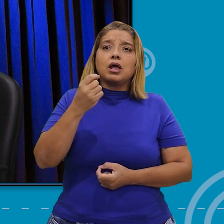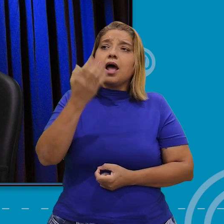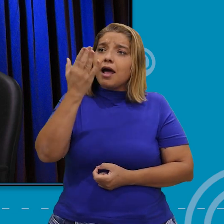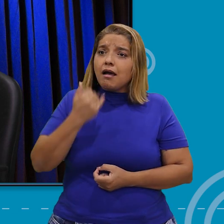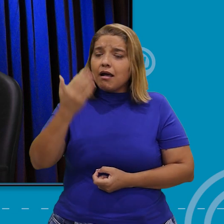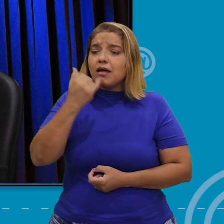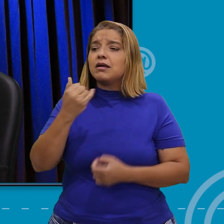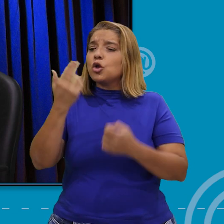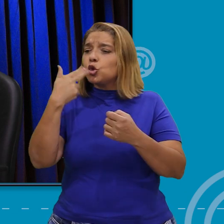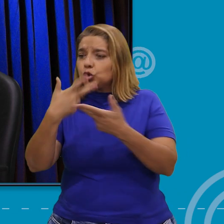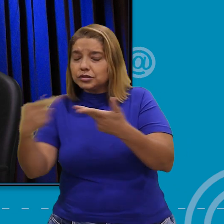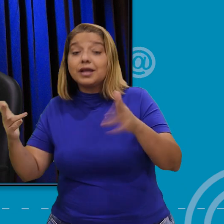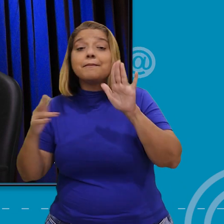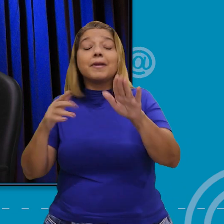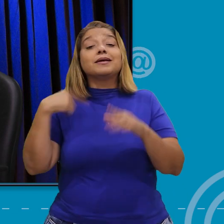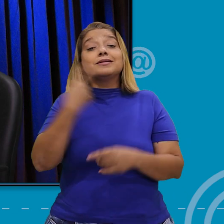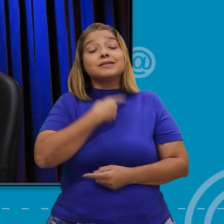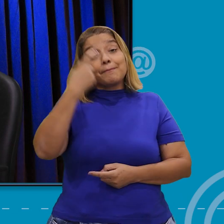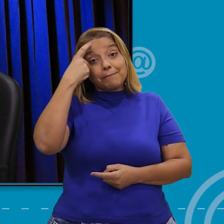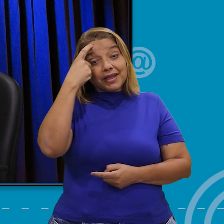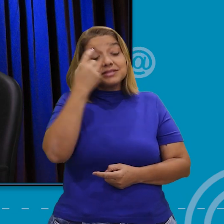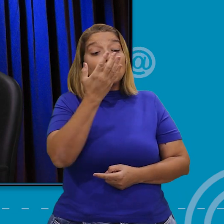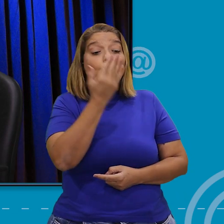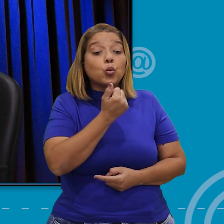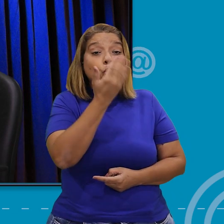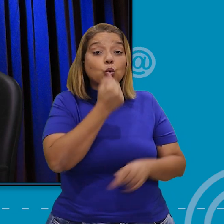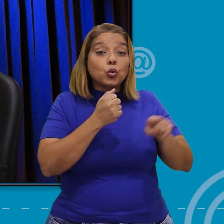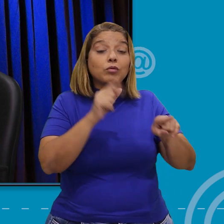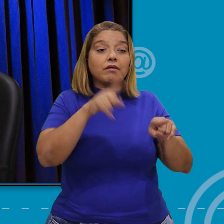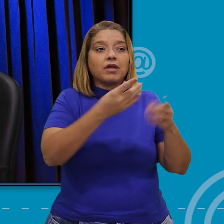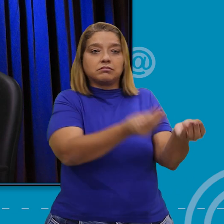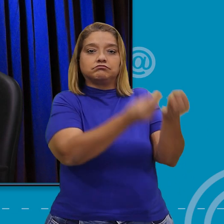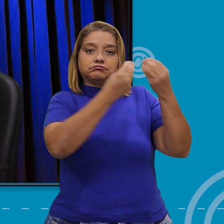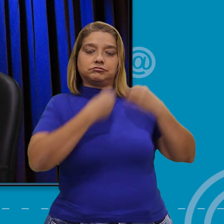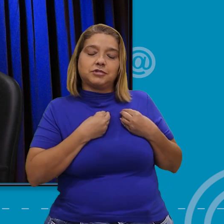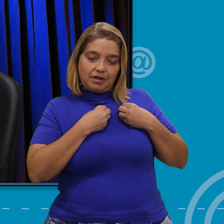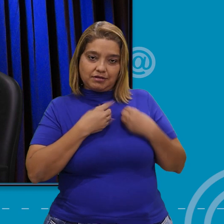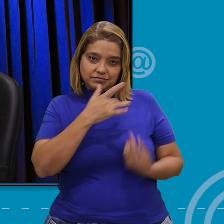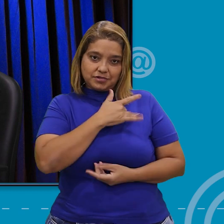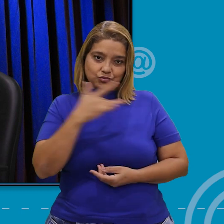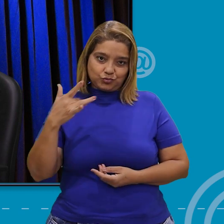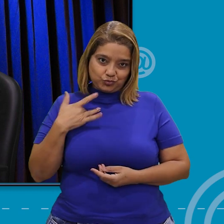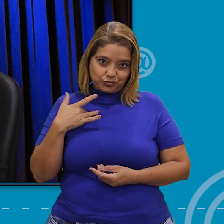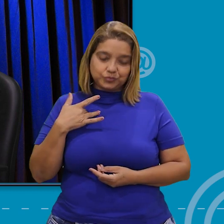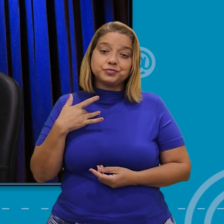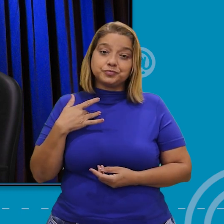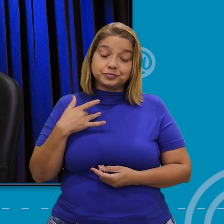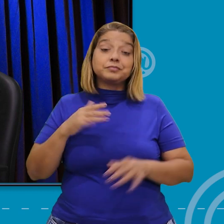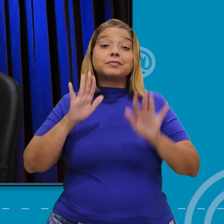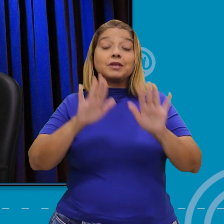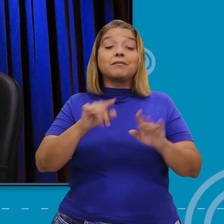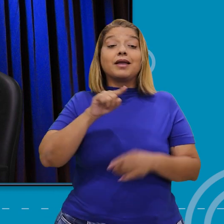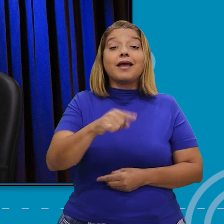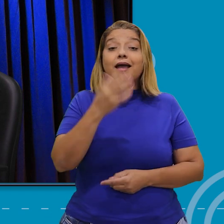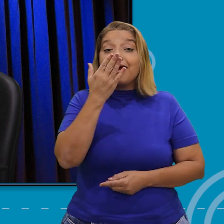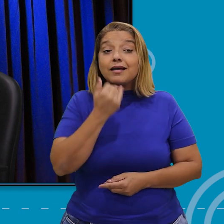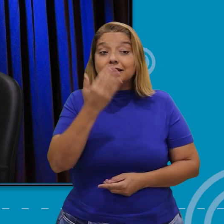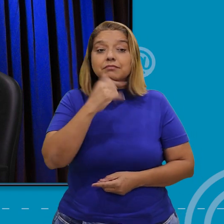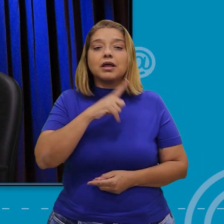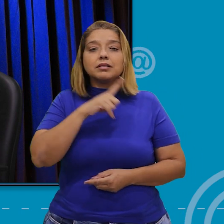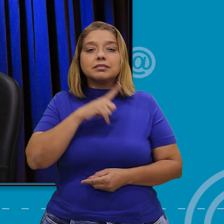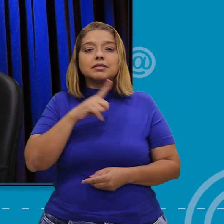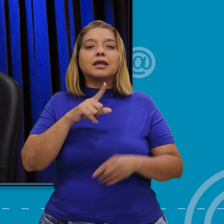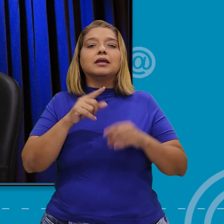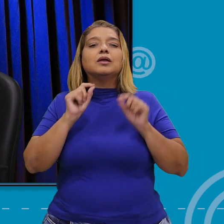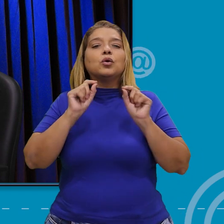outra, mas a gente tem que pensar no alimento que vai trazer saúde, né? Isso é um fato, mas também é um alimento que ele